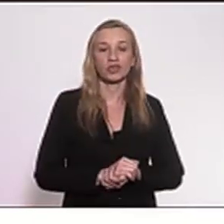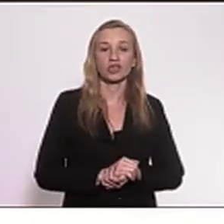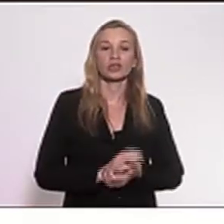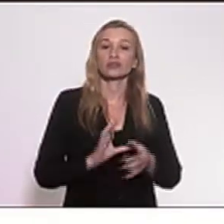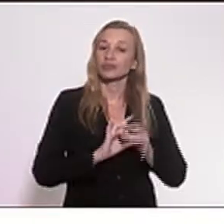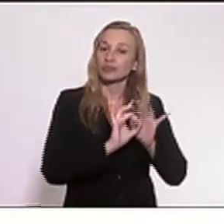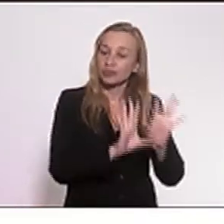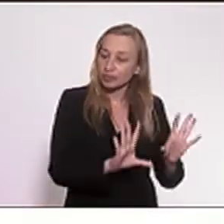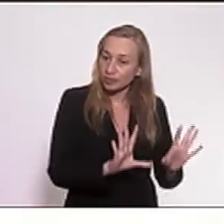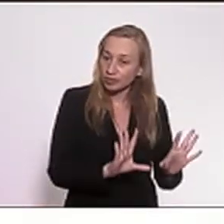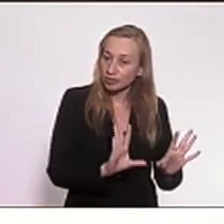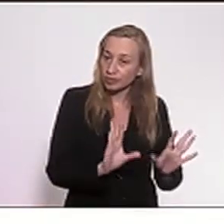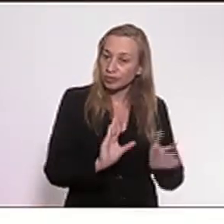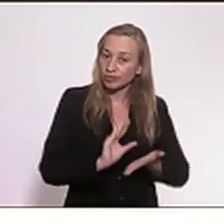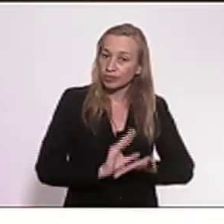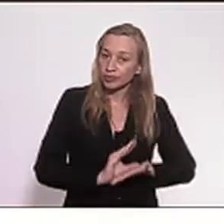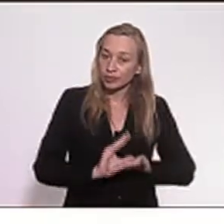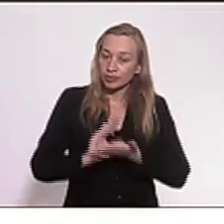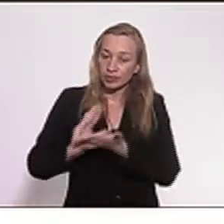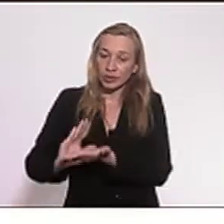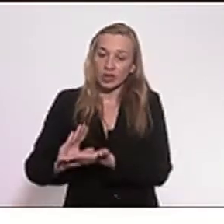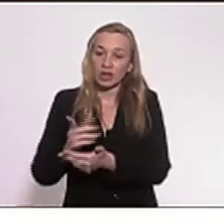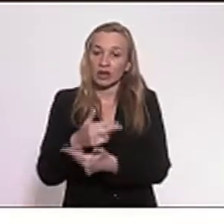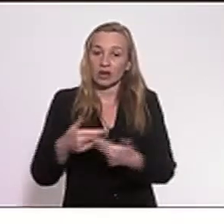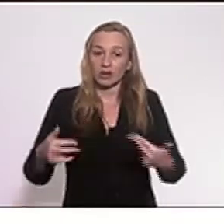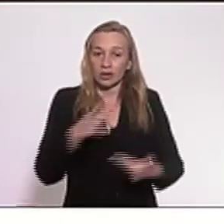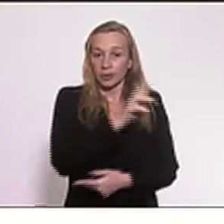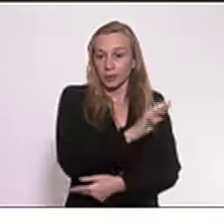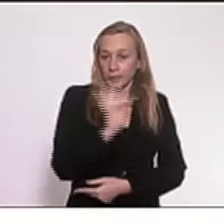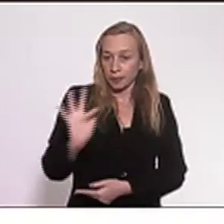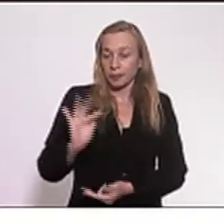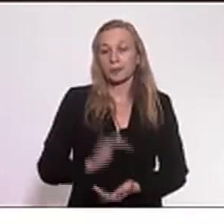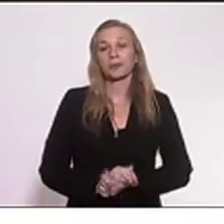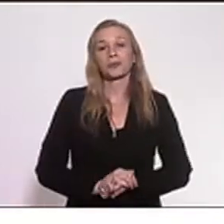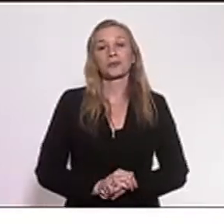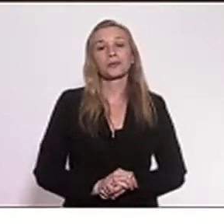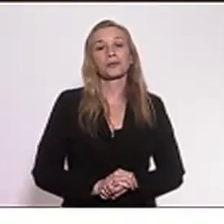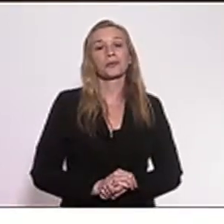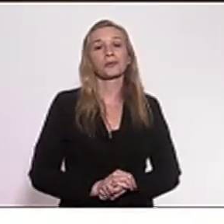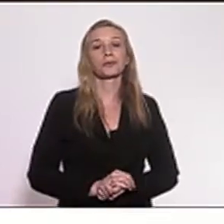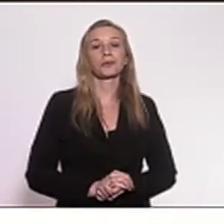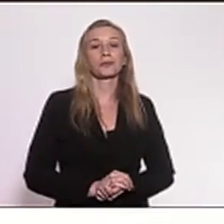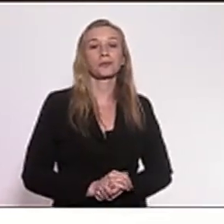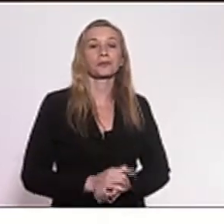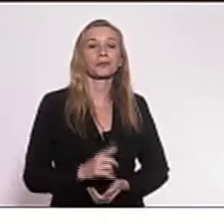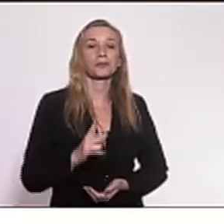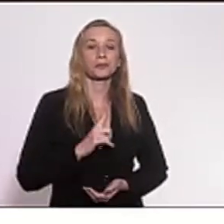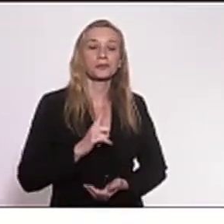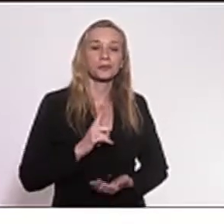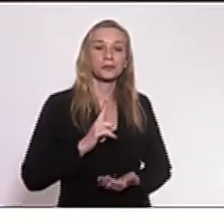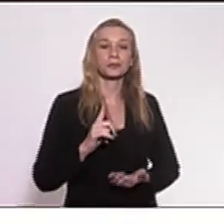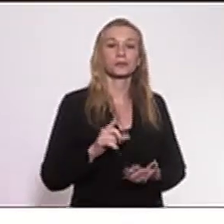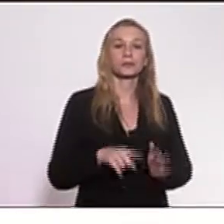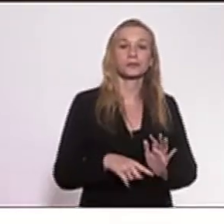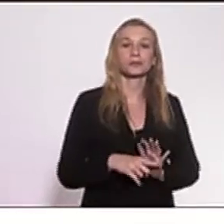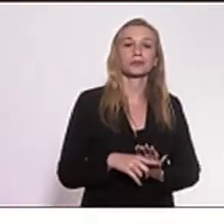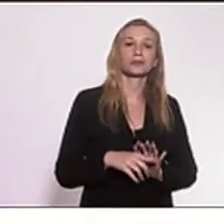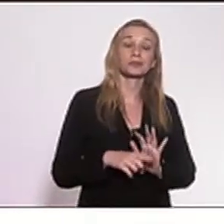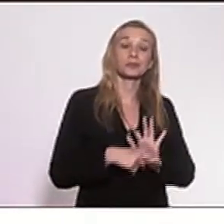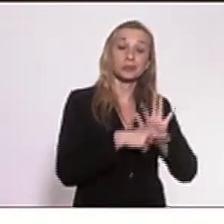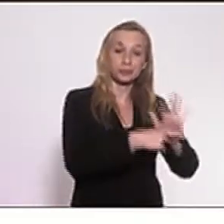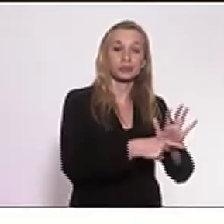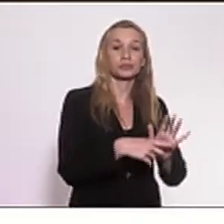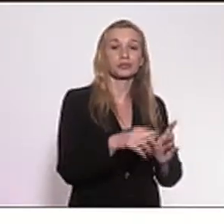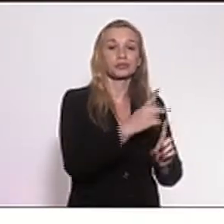repassar essas diferentes receitas que compunham o financiamento do Rio Previdência e,